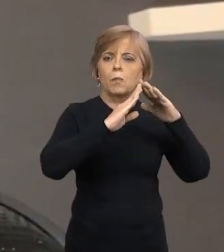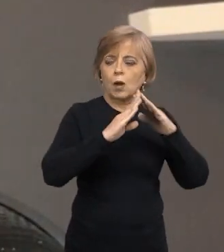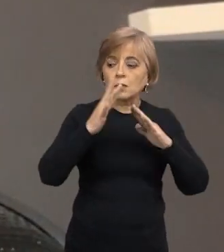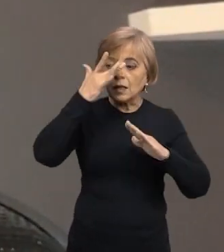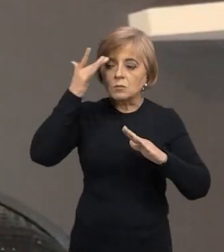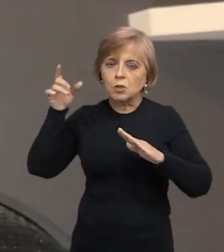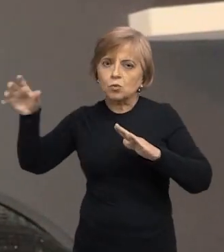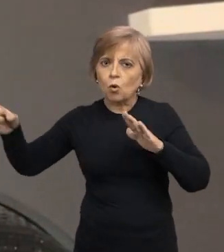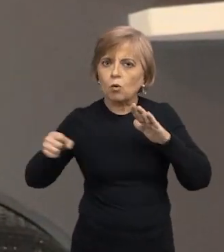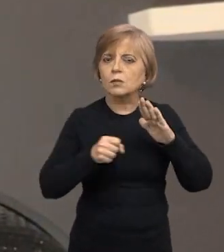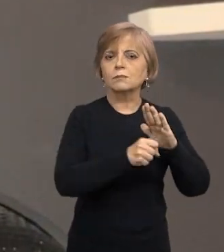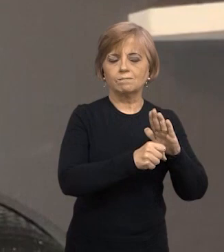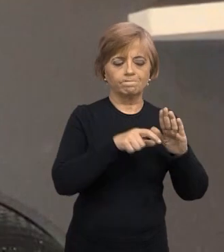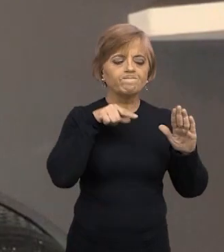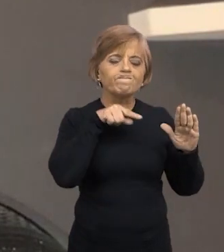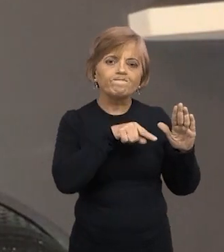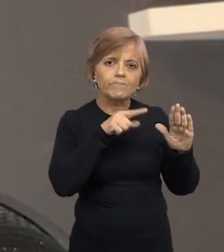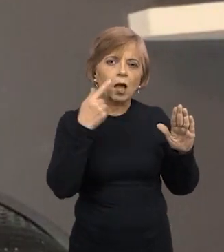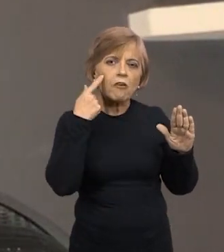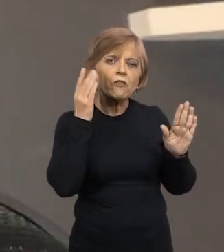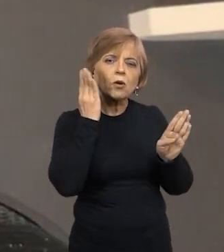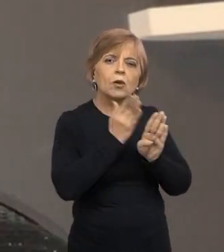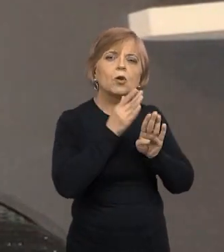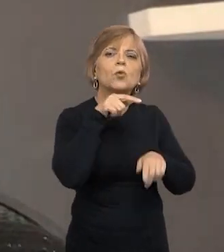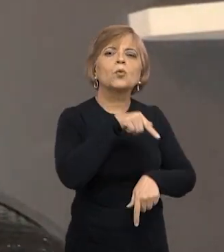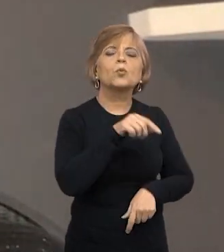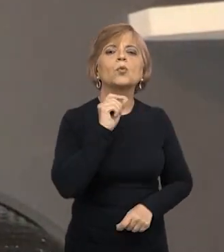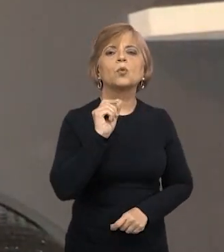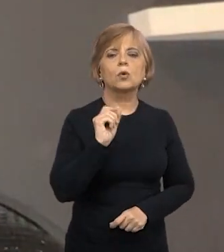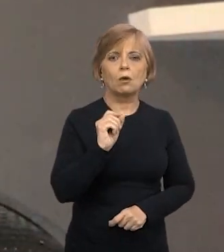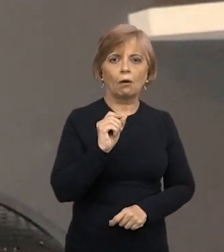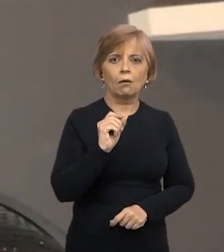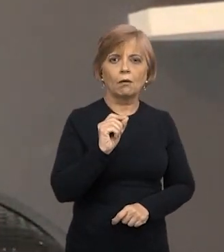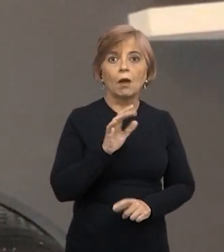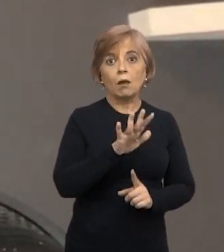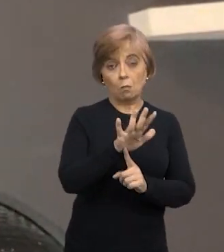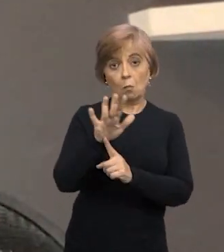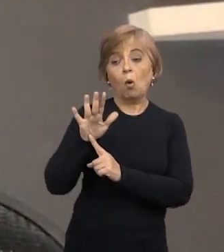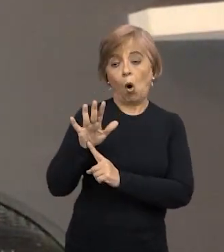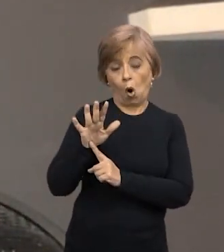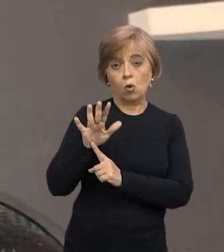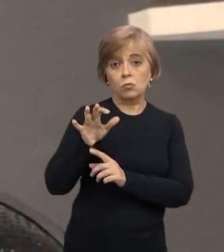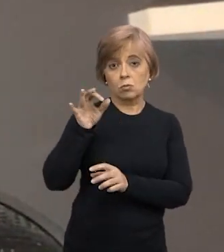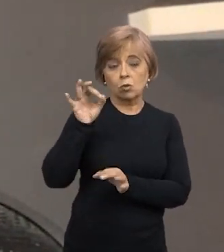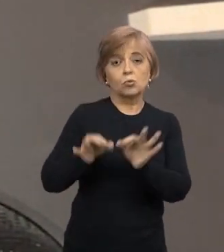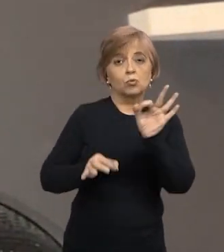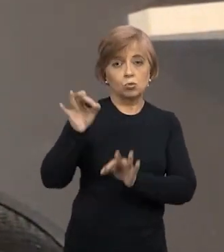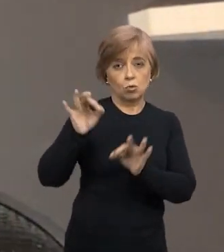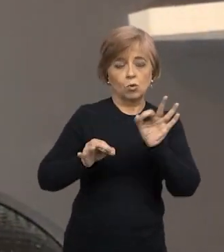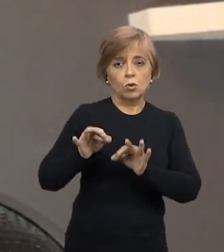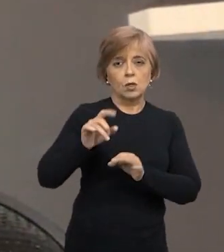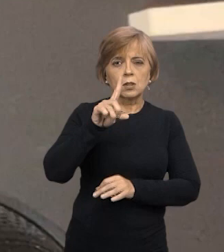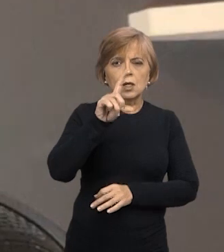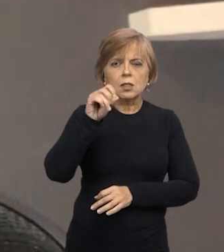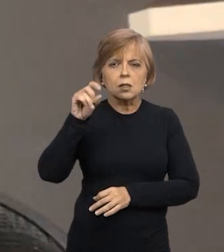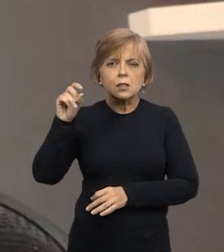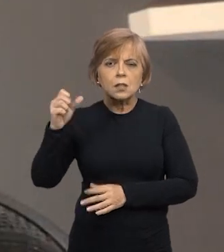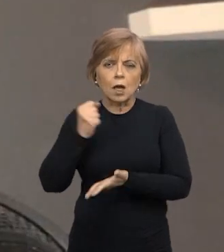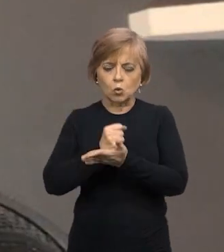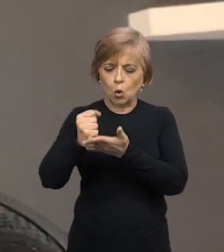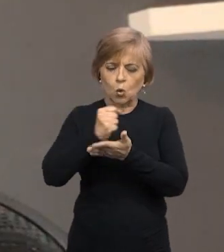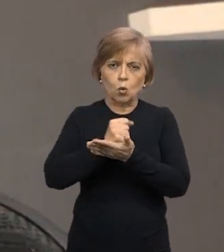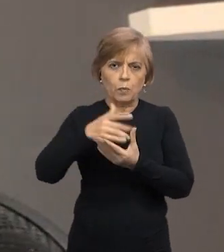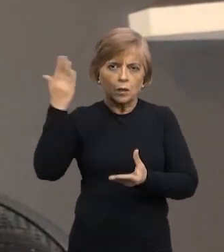de pessoas e constata e inclusive demonstra ao juízo, juntando mais de 100 documentos em